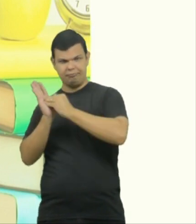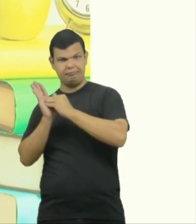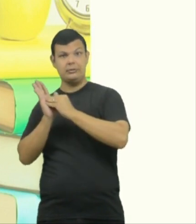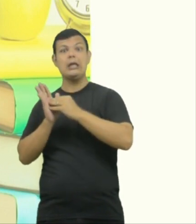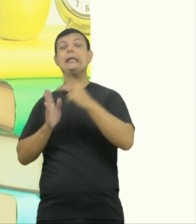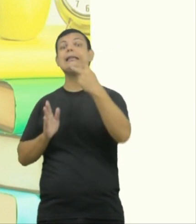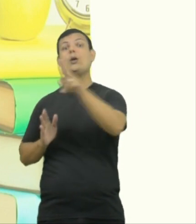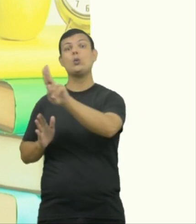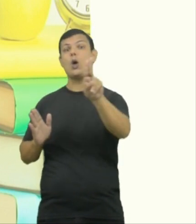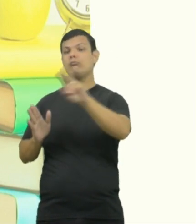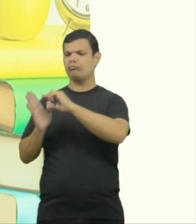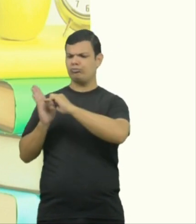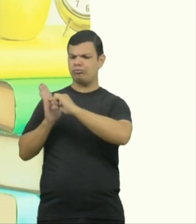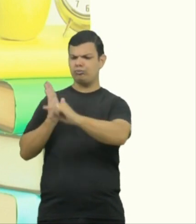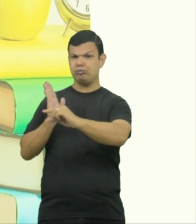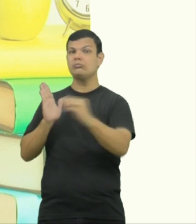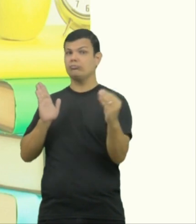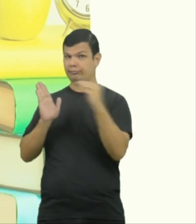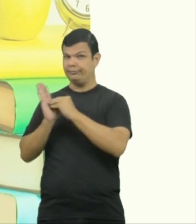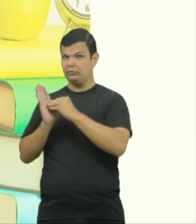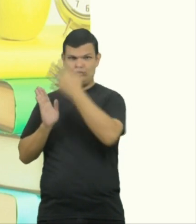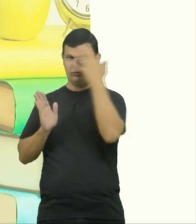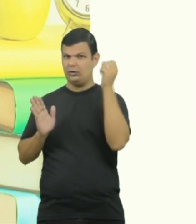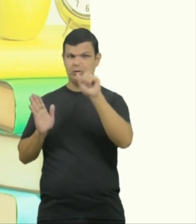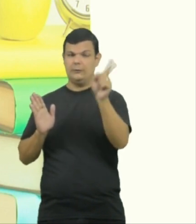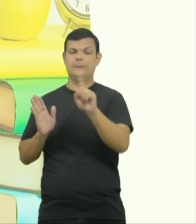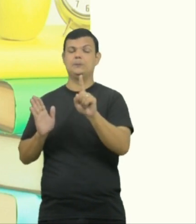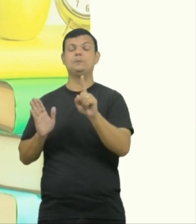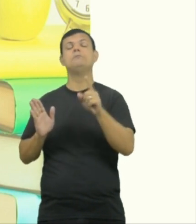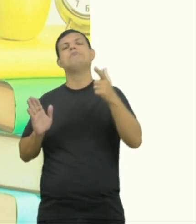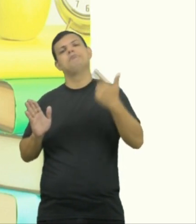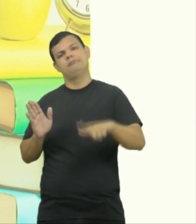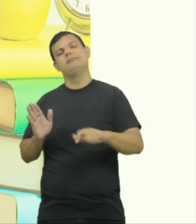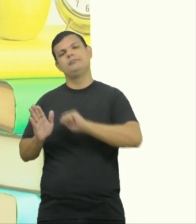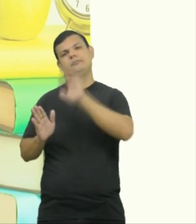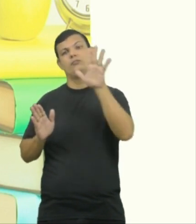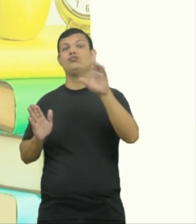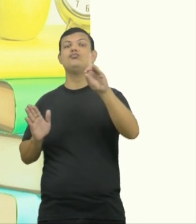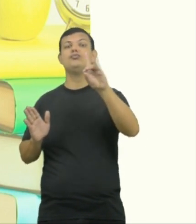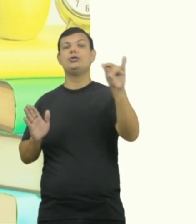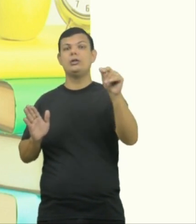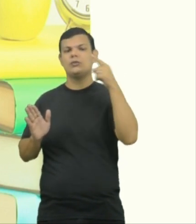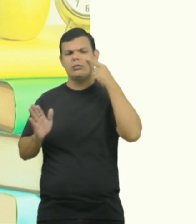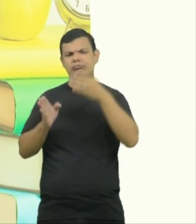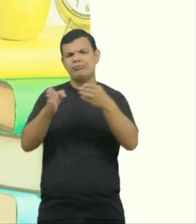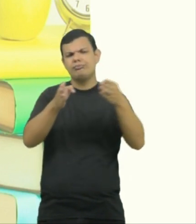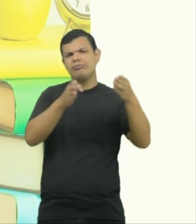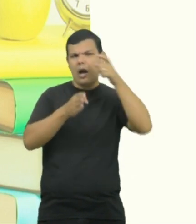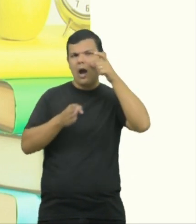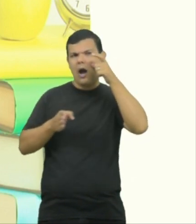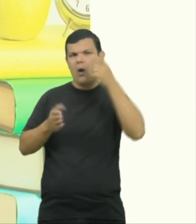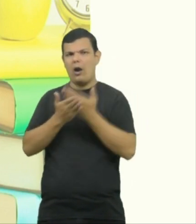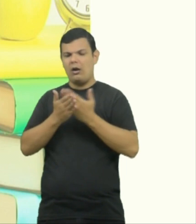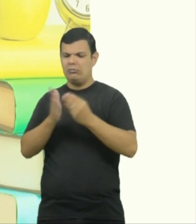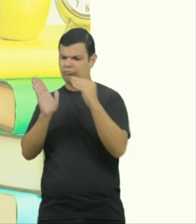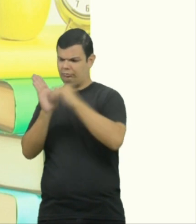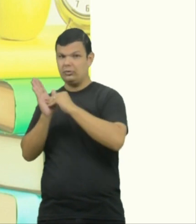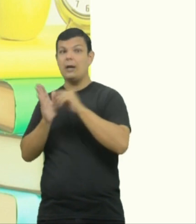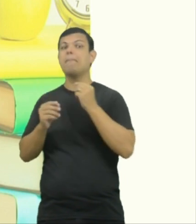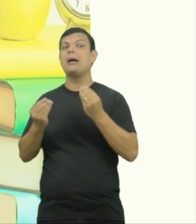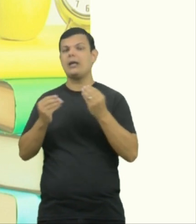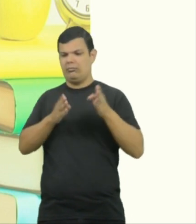o teu nome completo, nunca te esquece disso, tá bom? E claro, a data em que você está assistindo essa aula para que você sempre tenha o seu